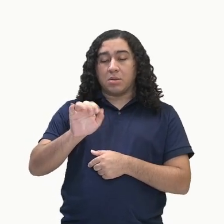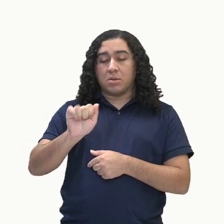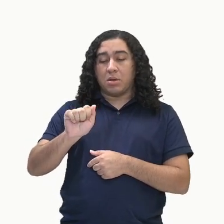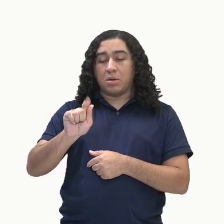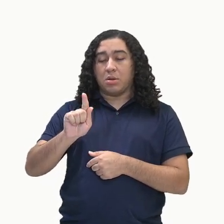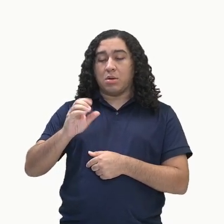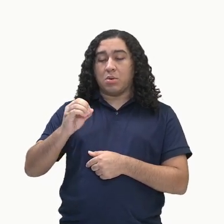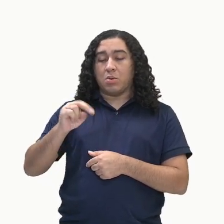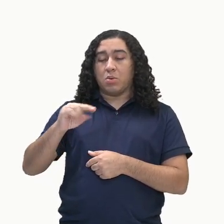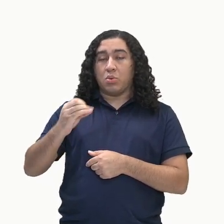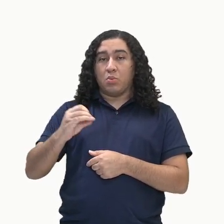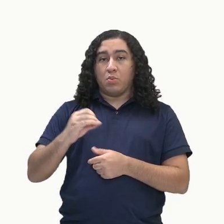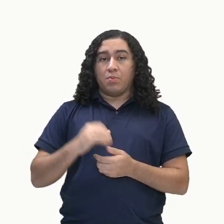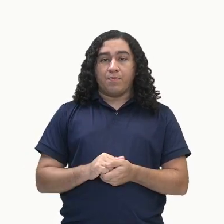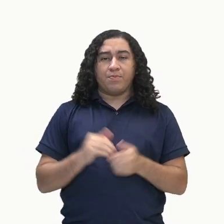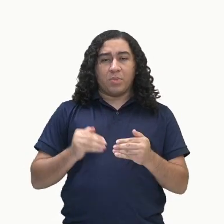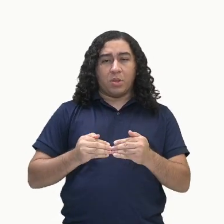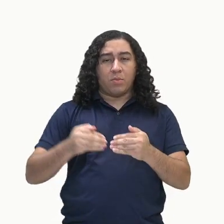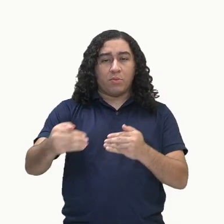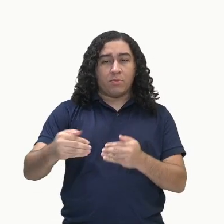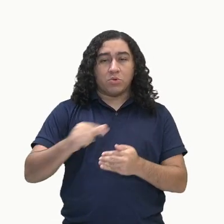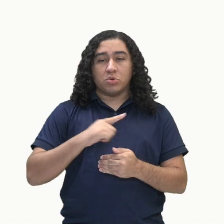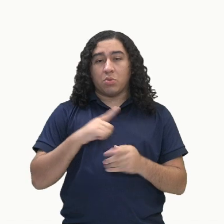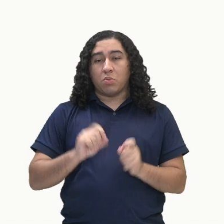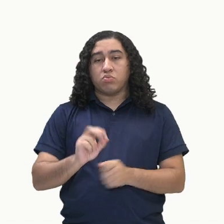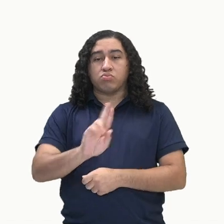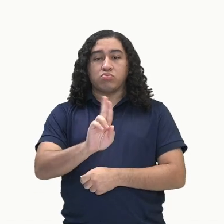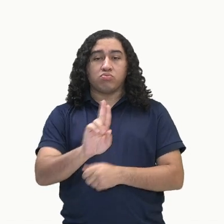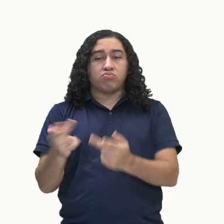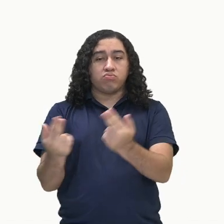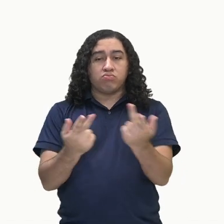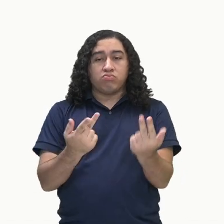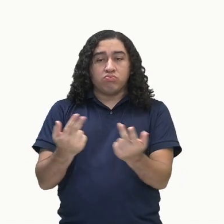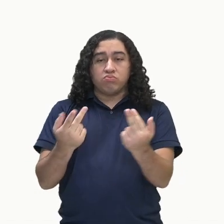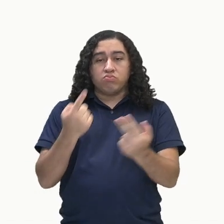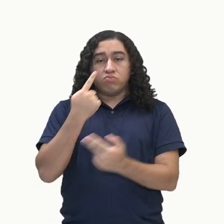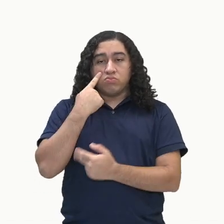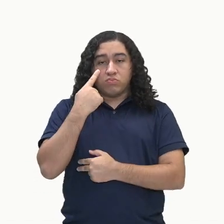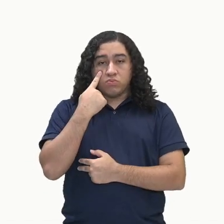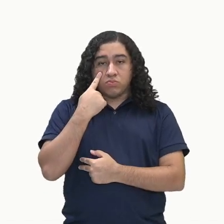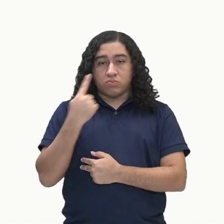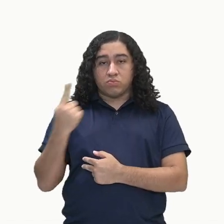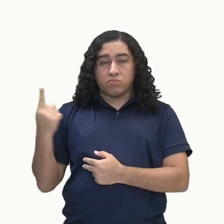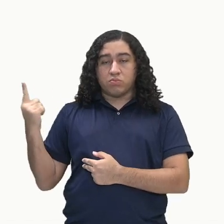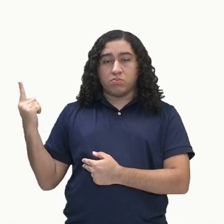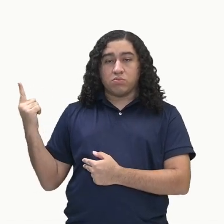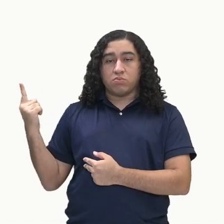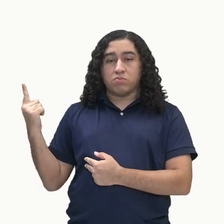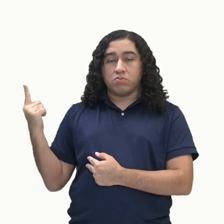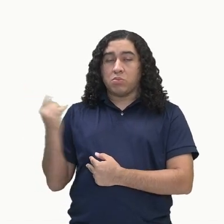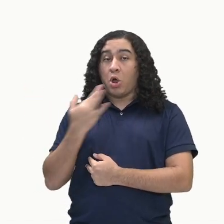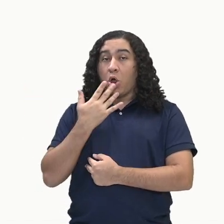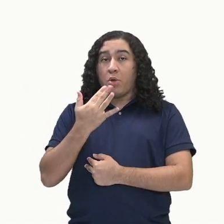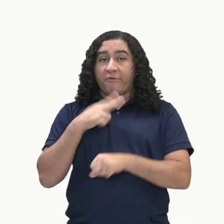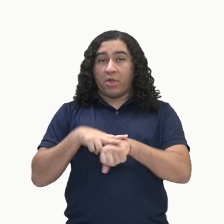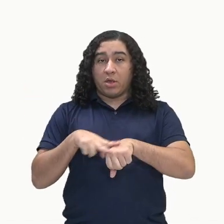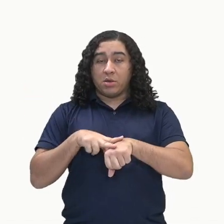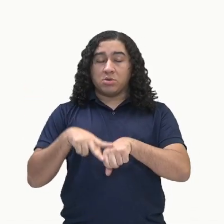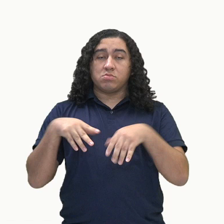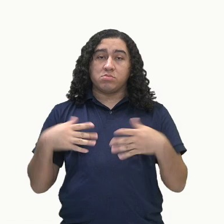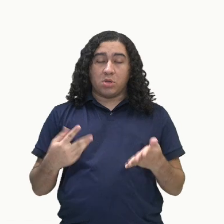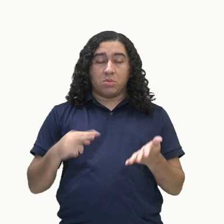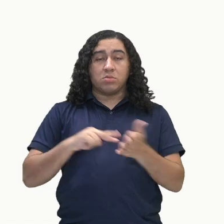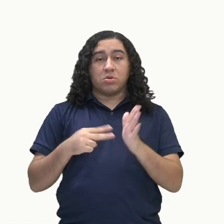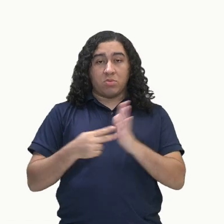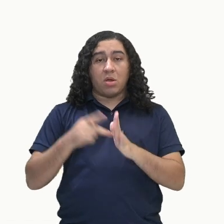Aí, daí para frente, você vai ler o mesmo nome do polígono, hexágono. Se ele é regular, é o nosso hexágono